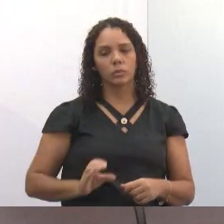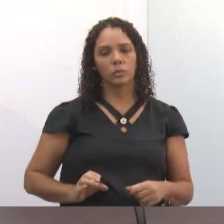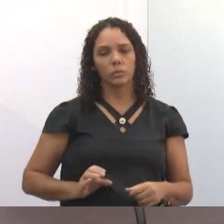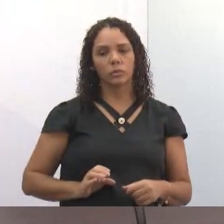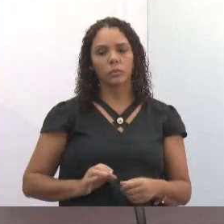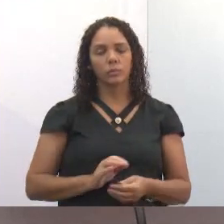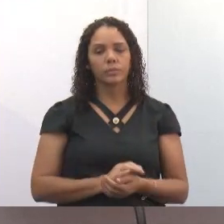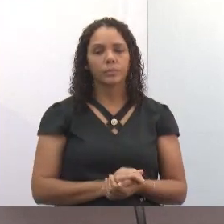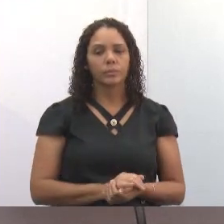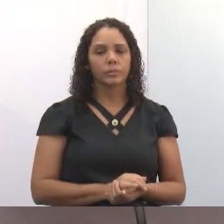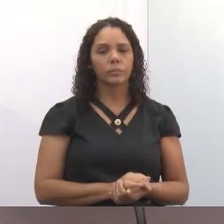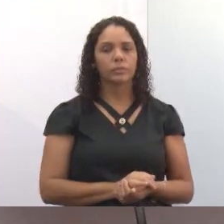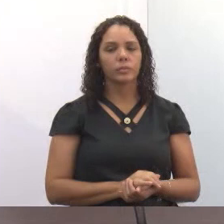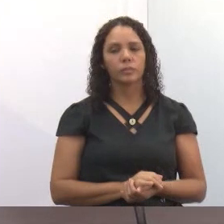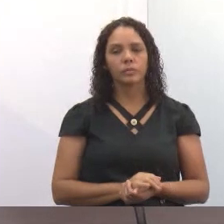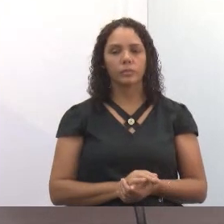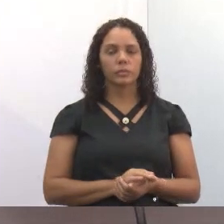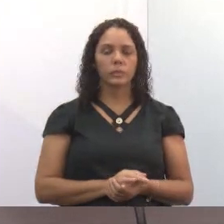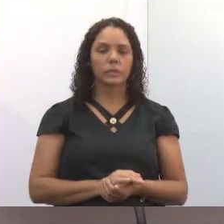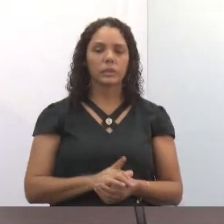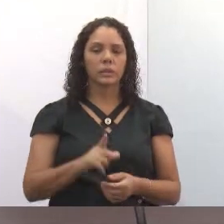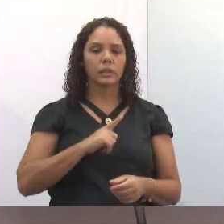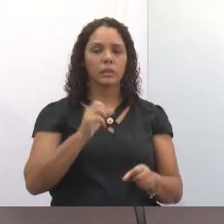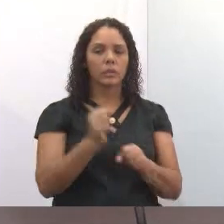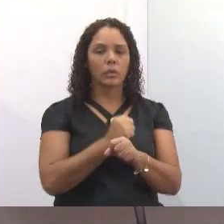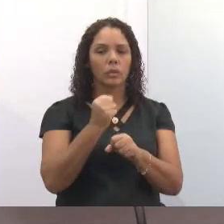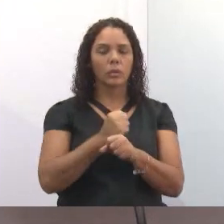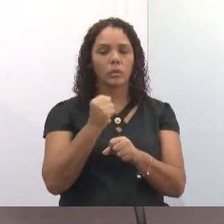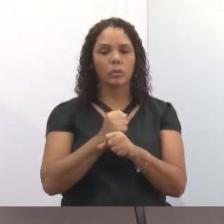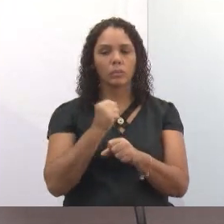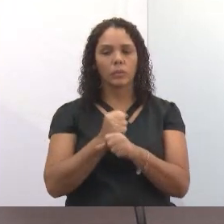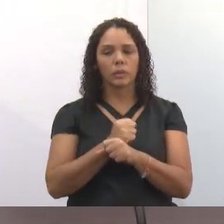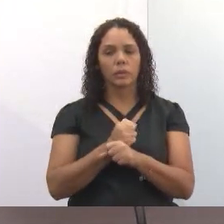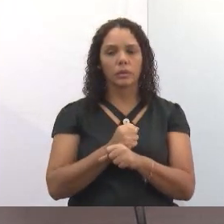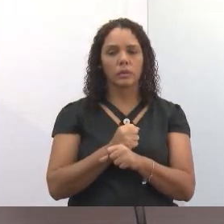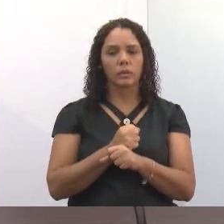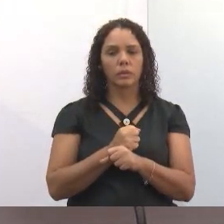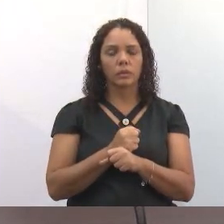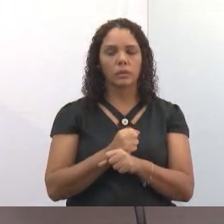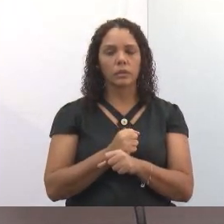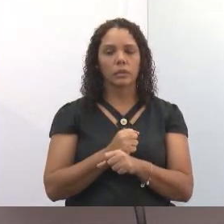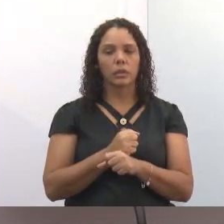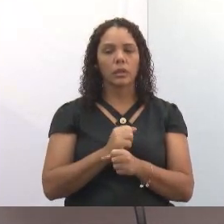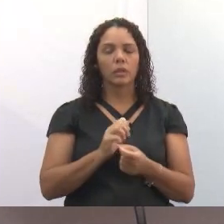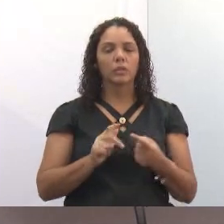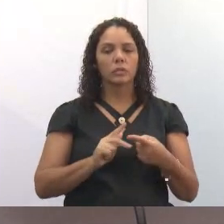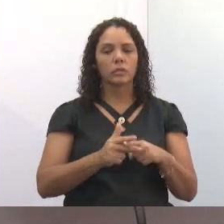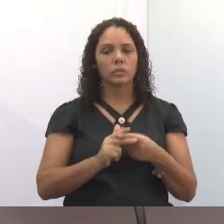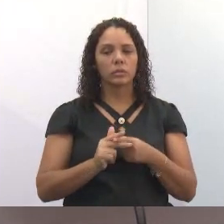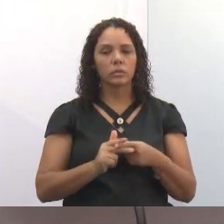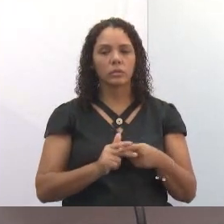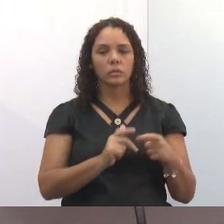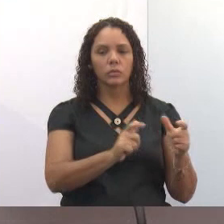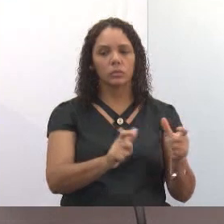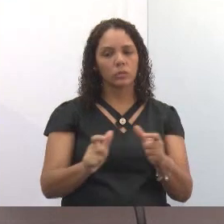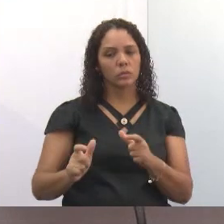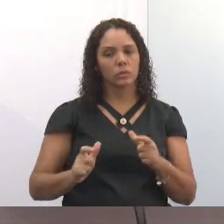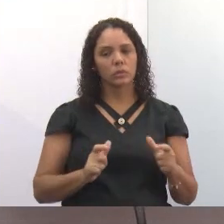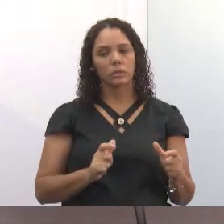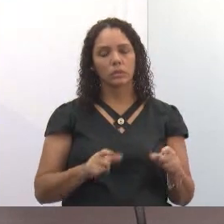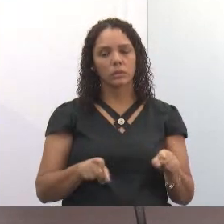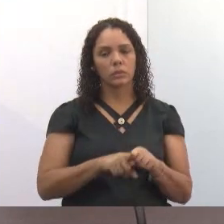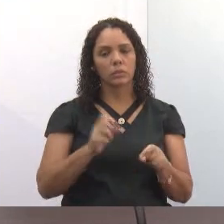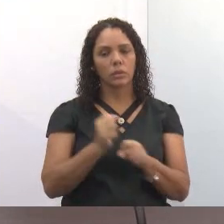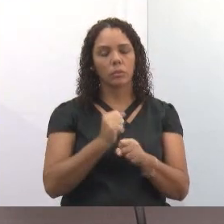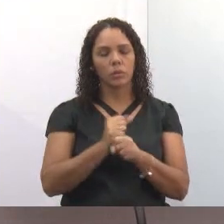área degradada. Consiste em obra de estabilização, contenção e recomposição dos taludes e também obras